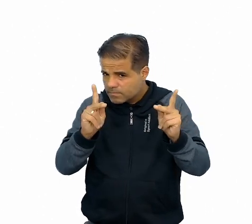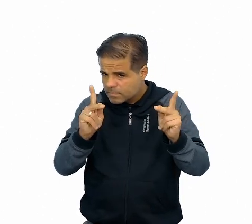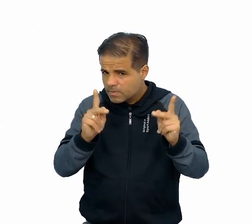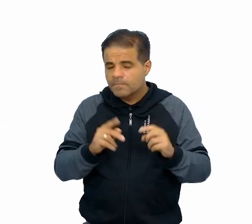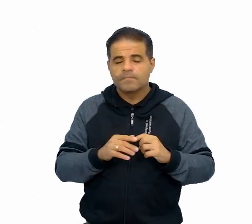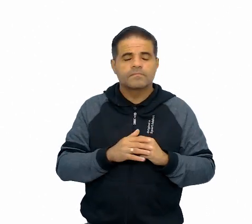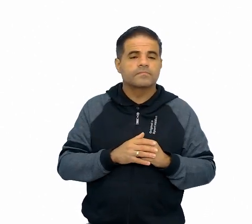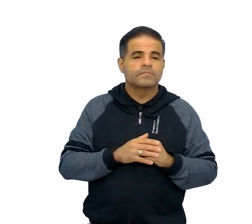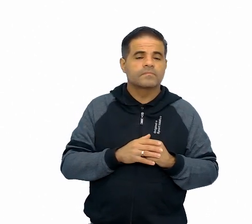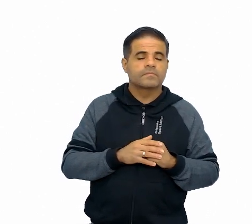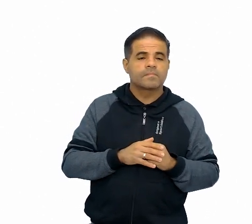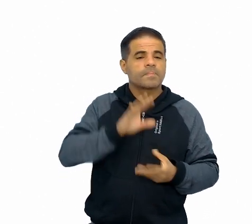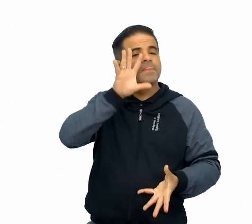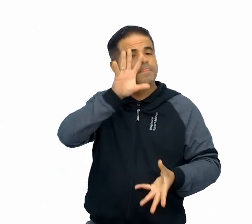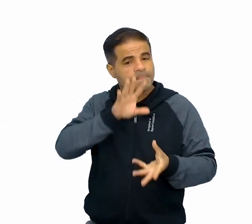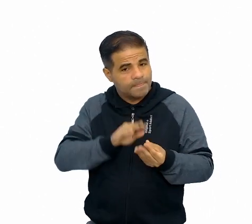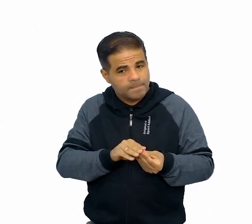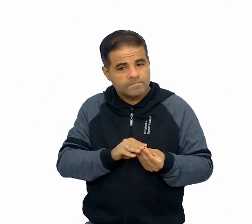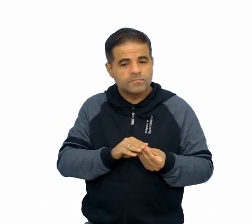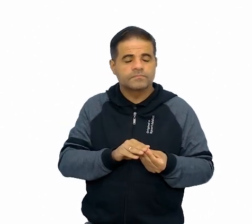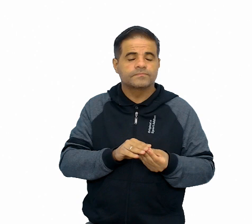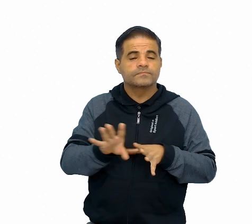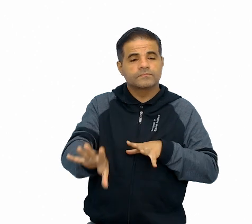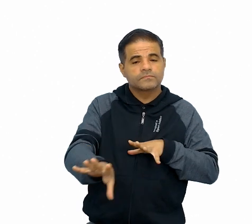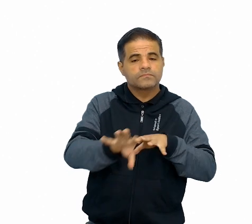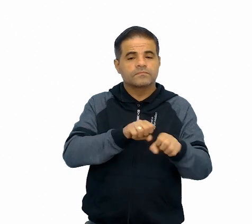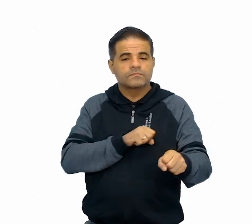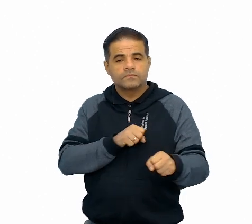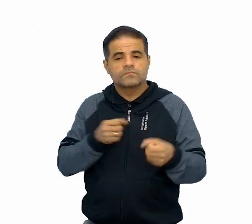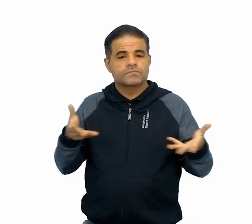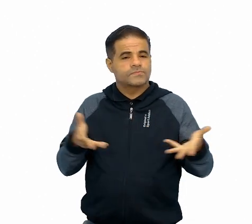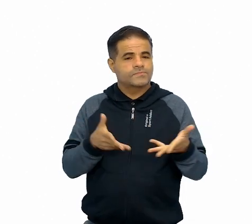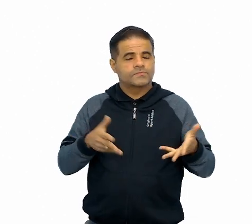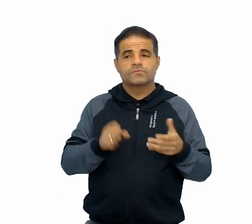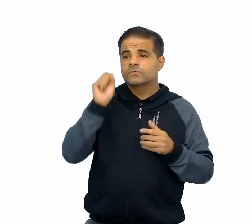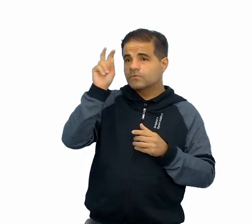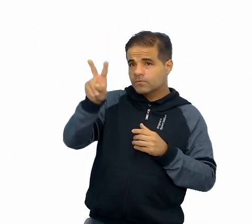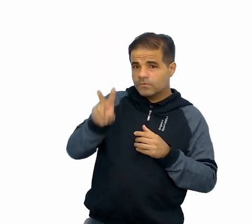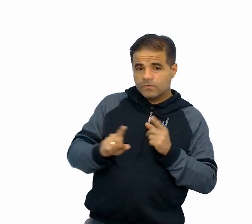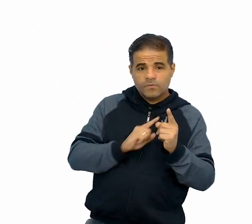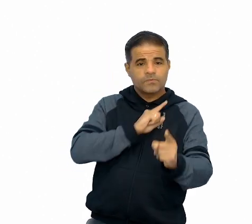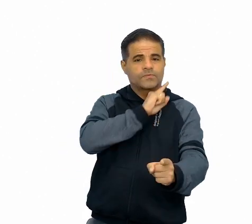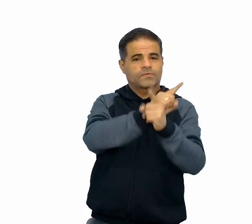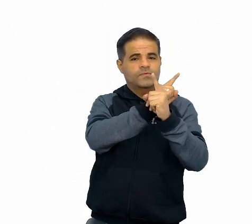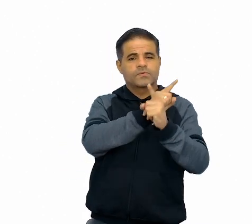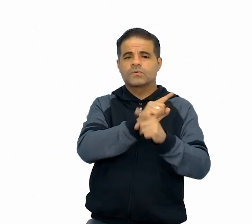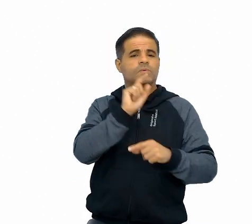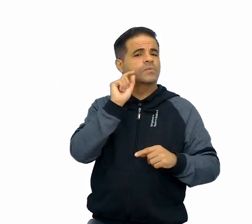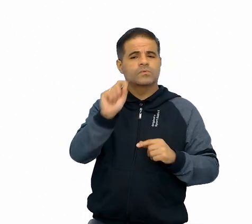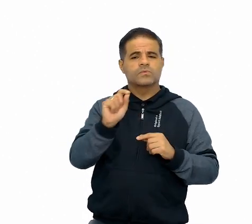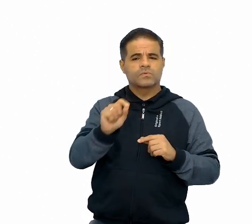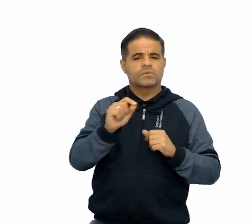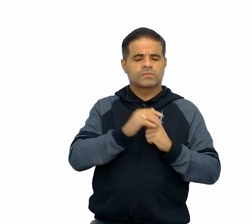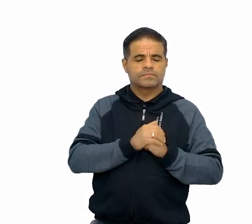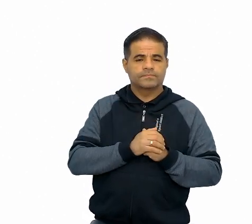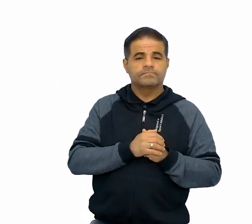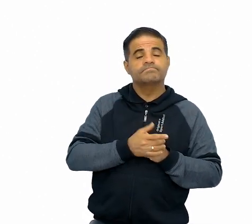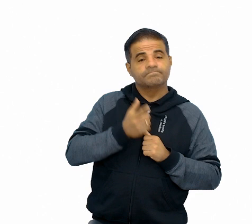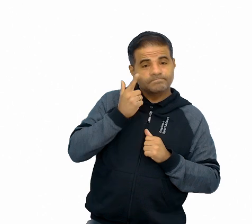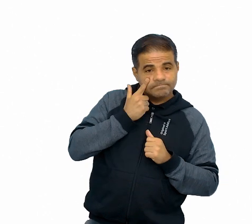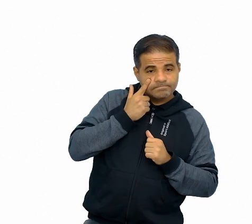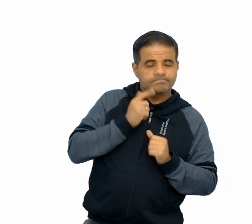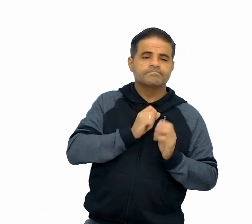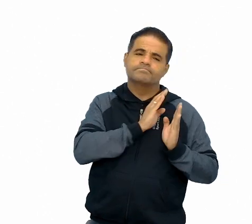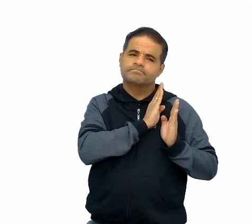E sistematizando aí a nossa formação de hoje, que nós vimos no encontro, né? Então, nós analisamos